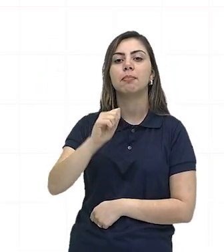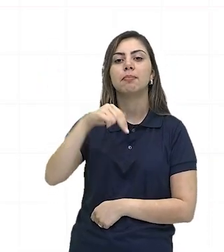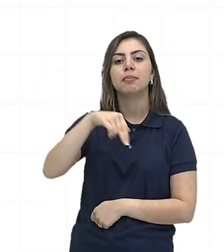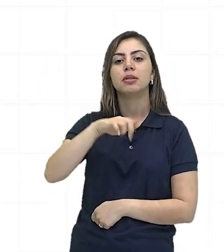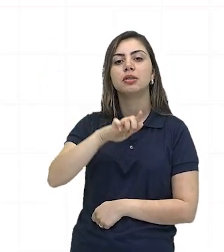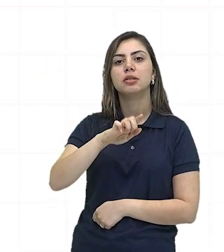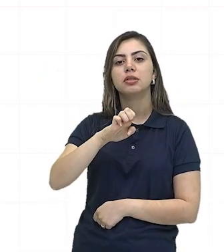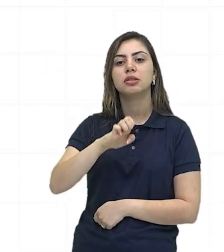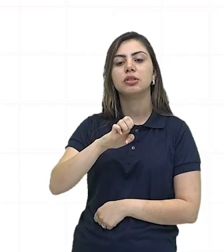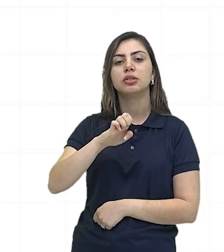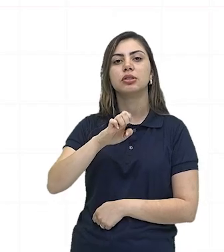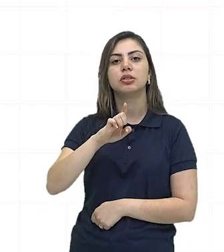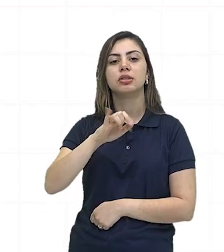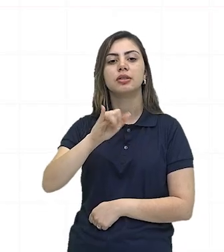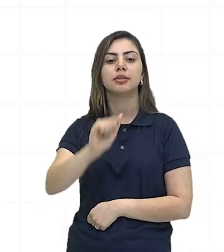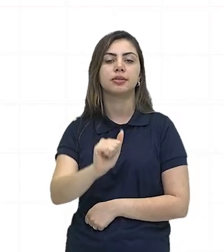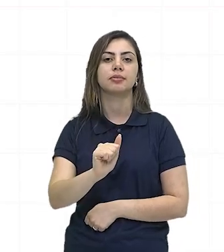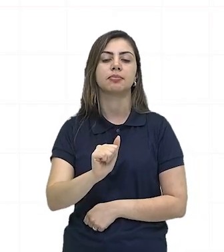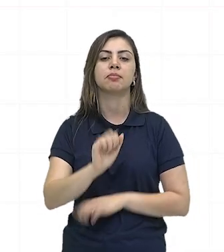continental ela foi se